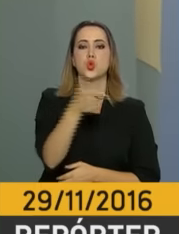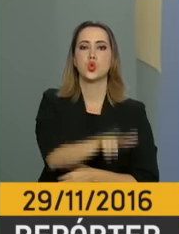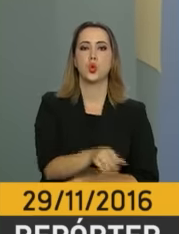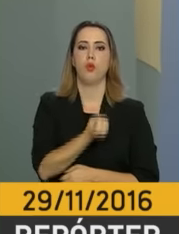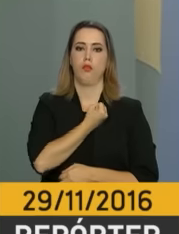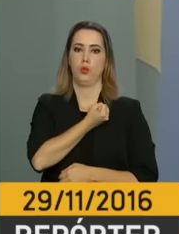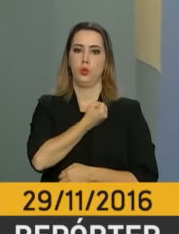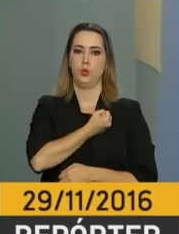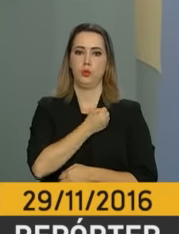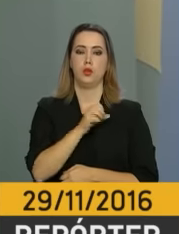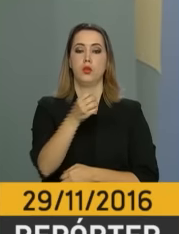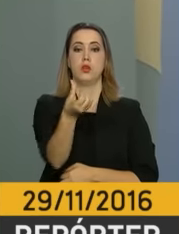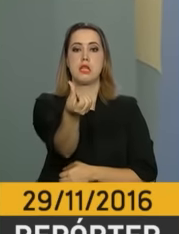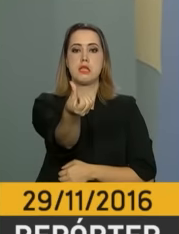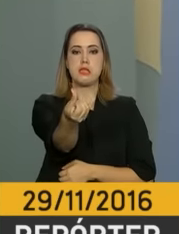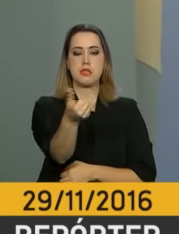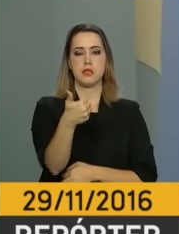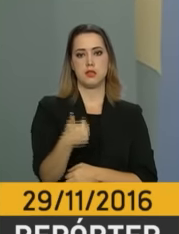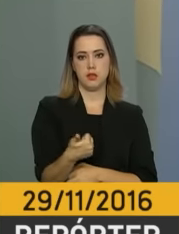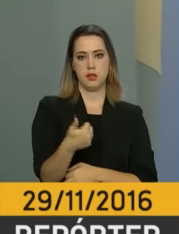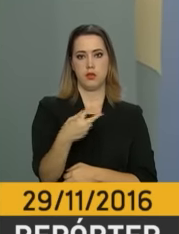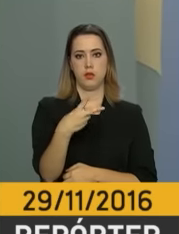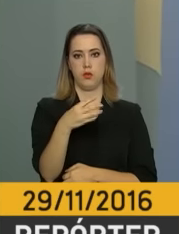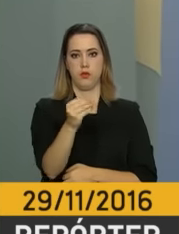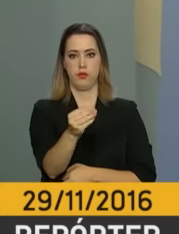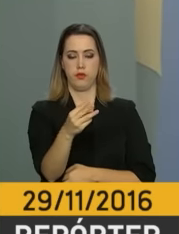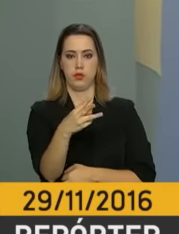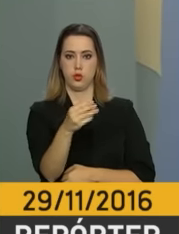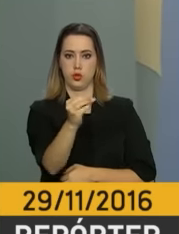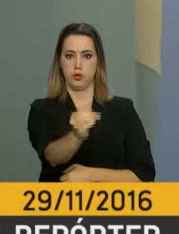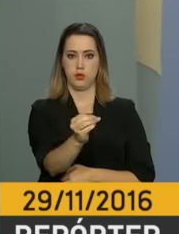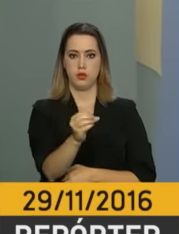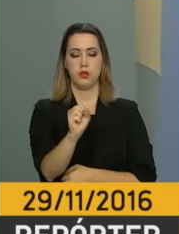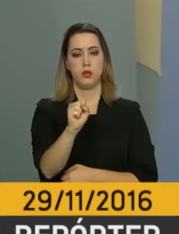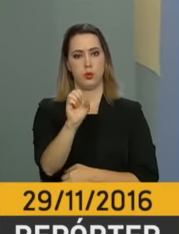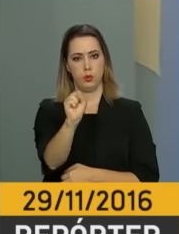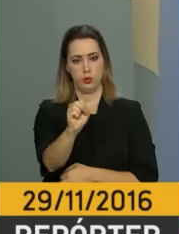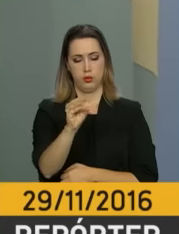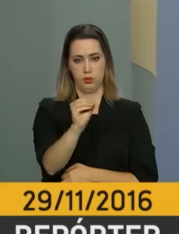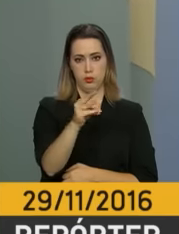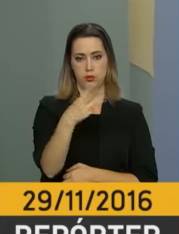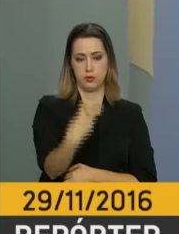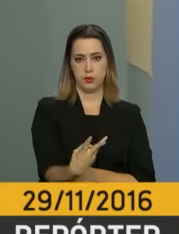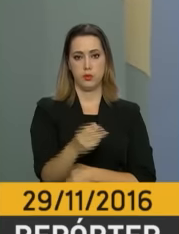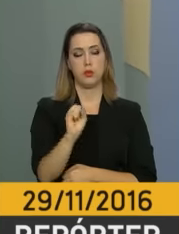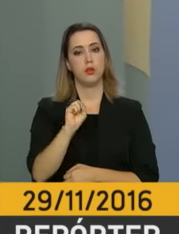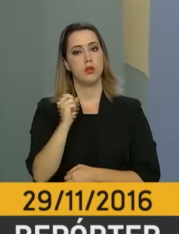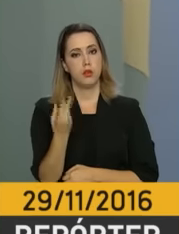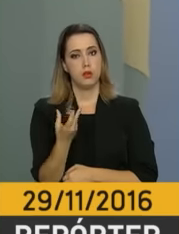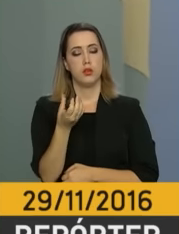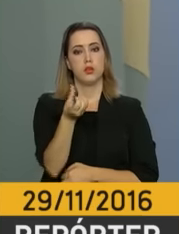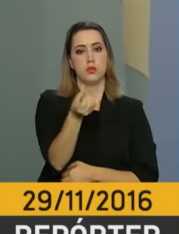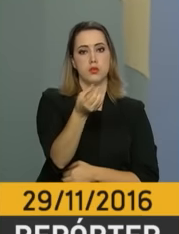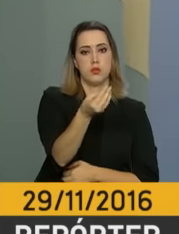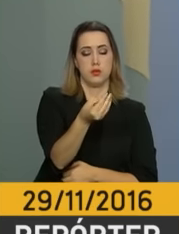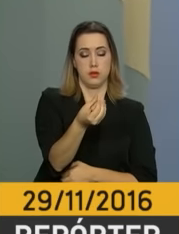são 61-2030-8803 e